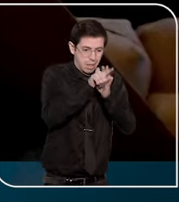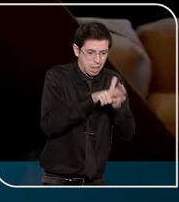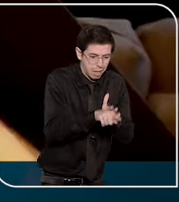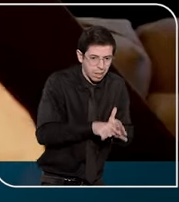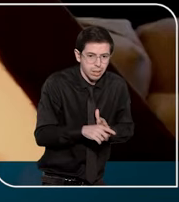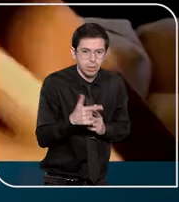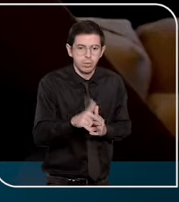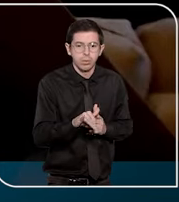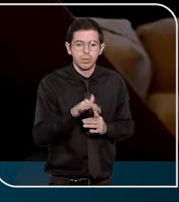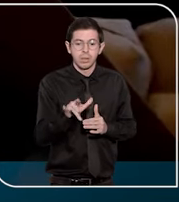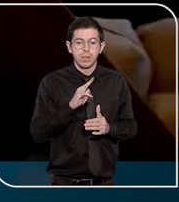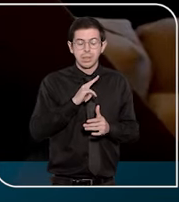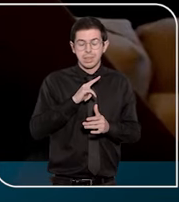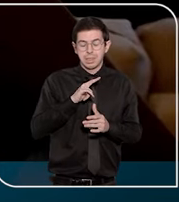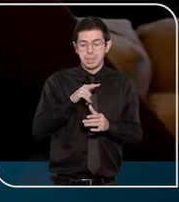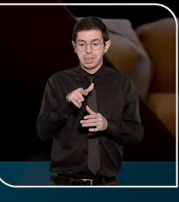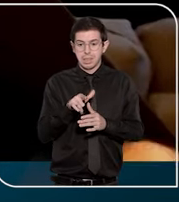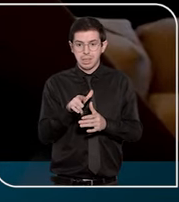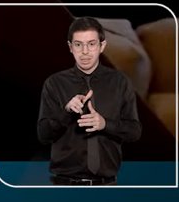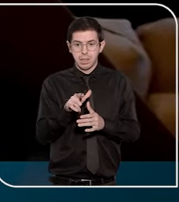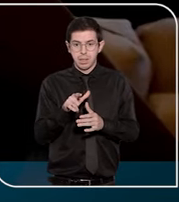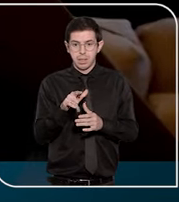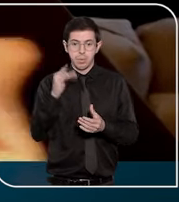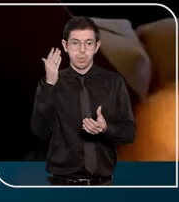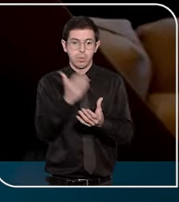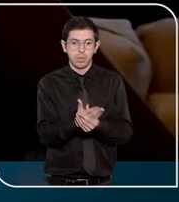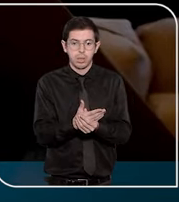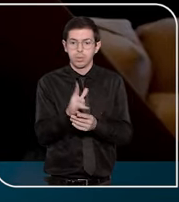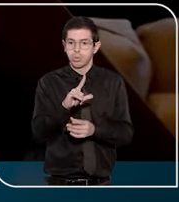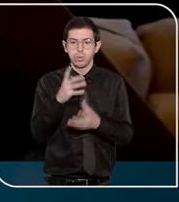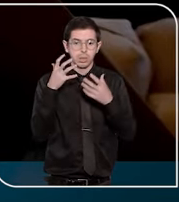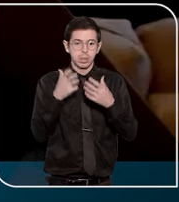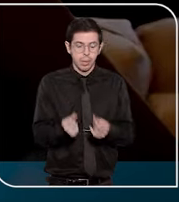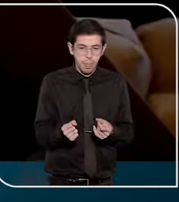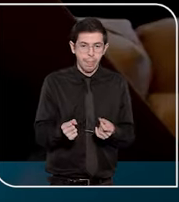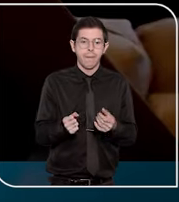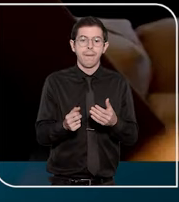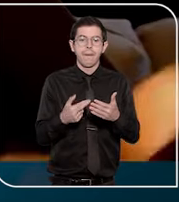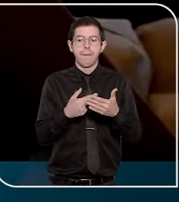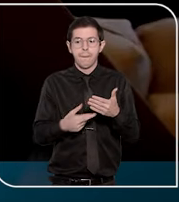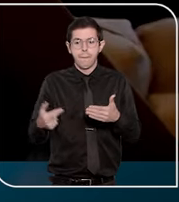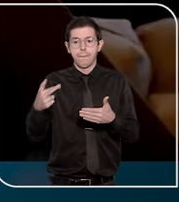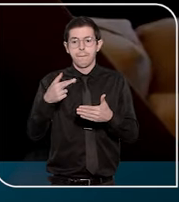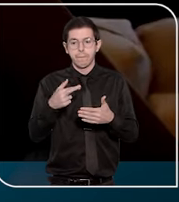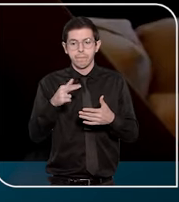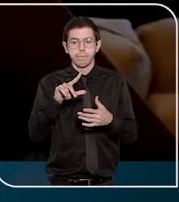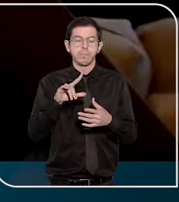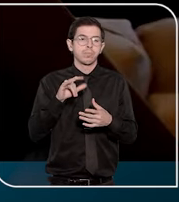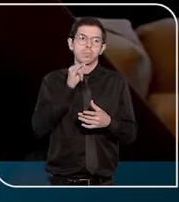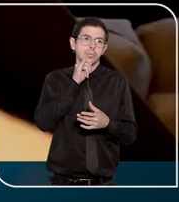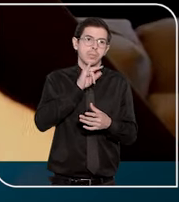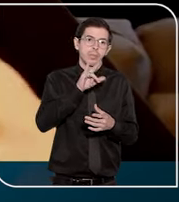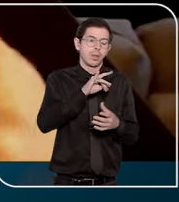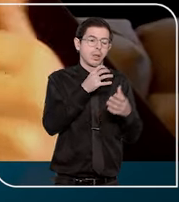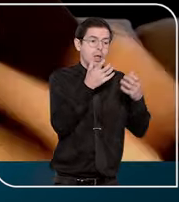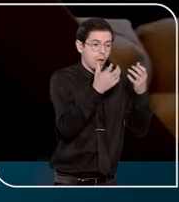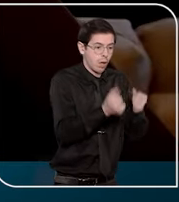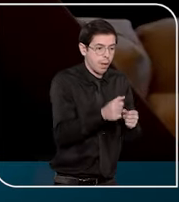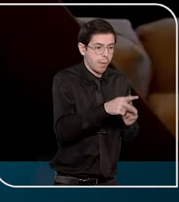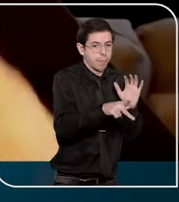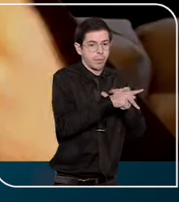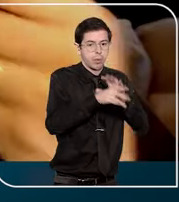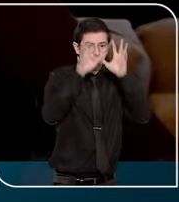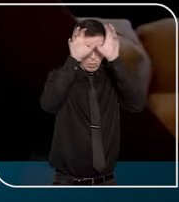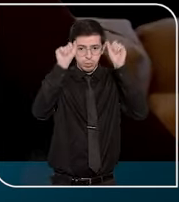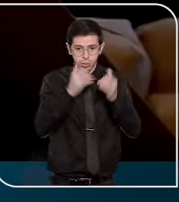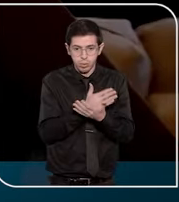casos em que os pressupostos de admissibilidade de um recurso anterior não foram considerados presentes pelo tribunal de origem.